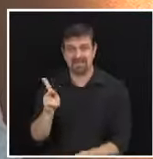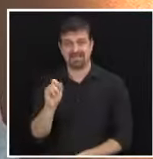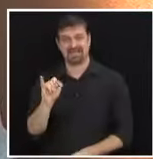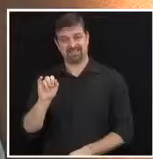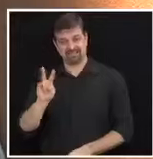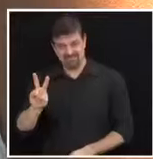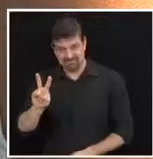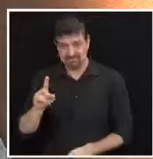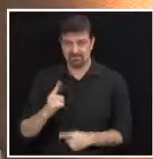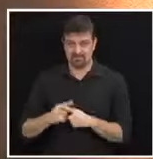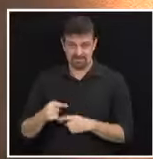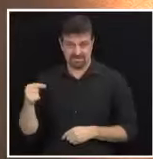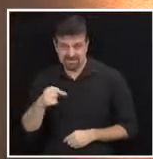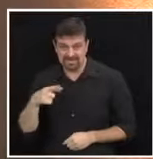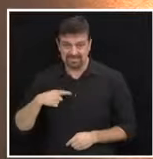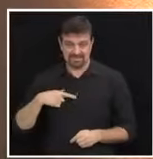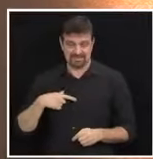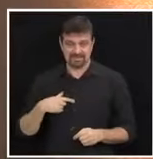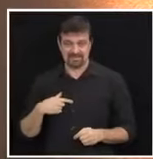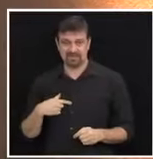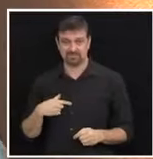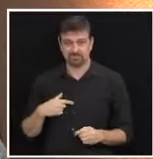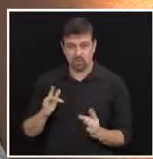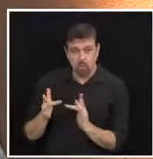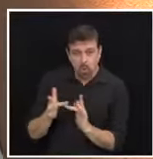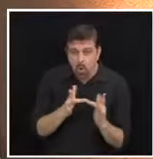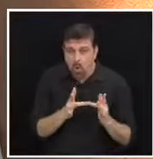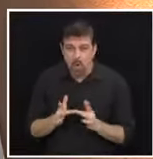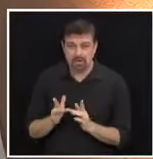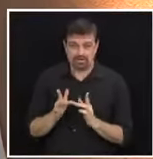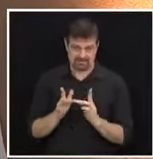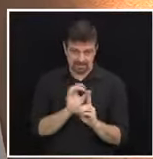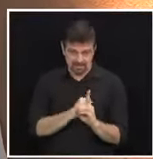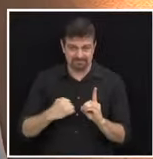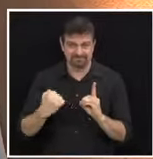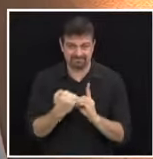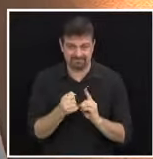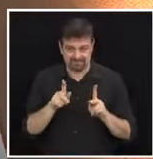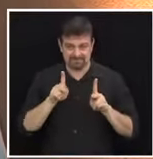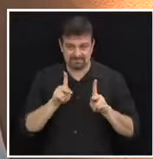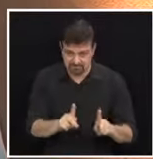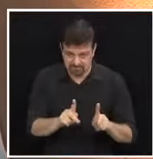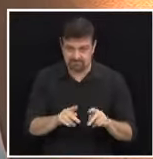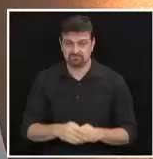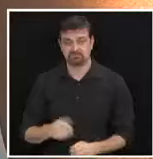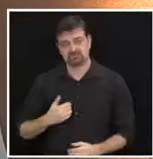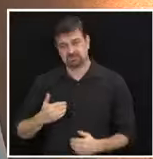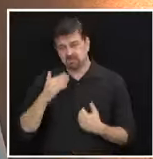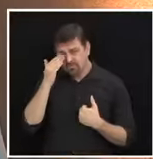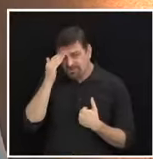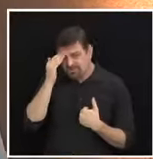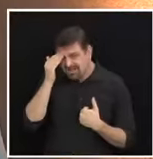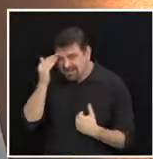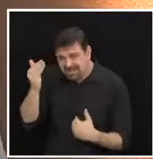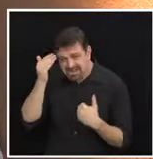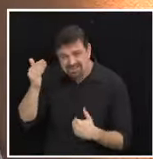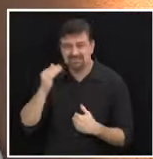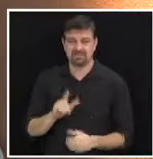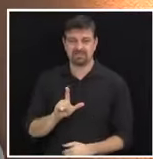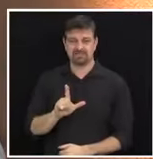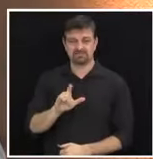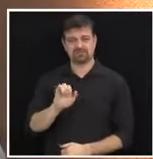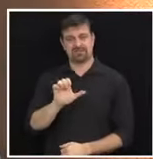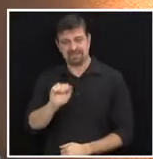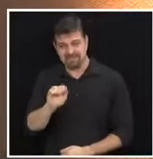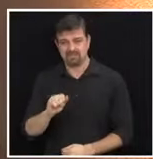tem um acesso muito mais facilitado a algumas populações do que o serviço público. Então, agradeço muito esse trabalho, essa parceria com a Lia.